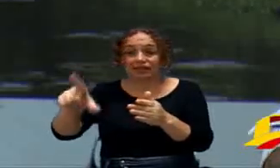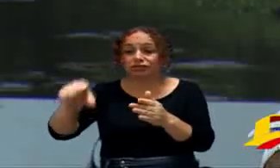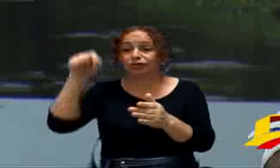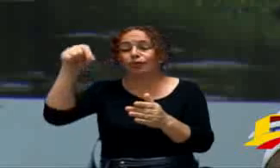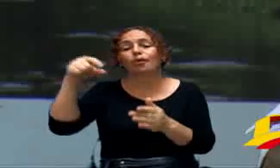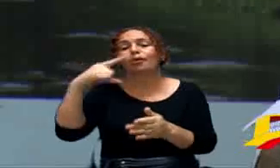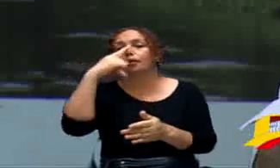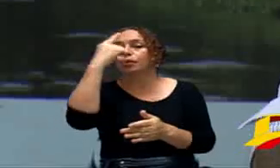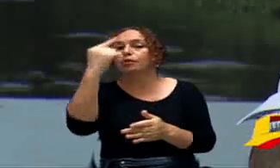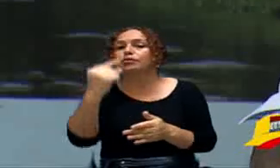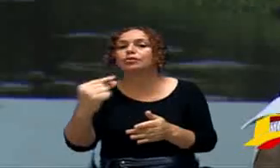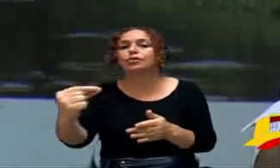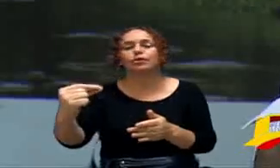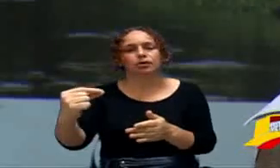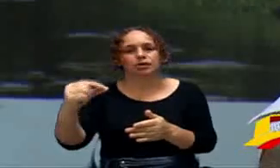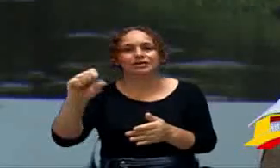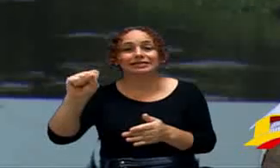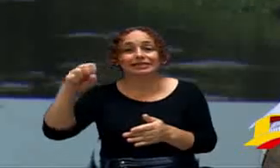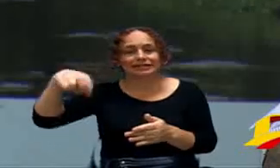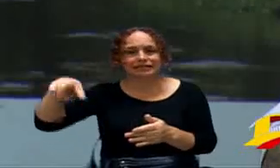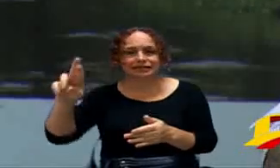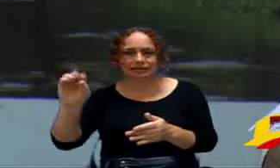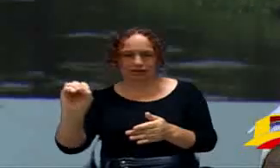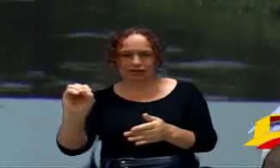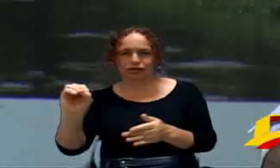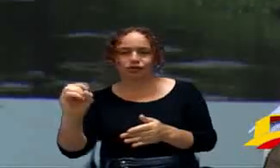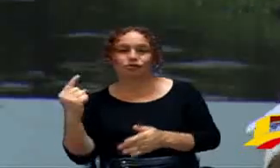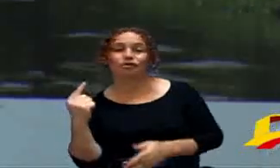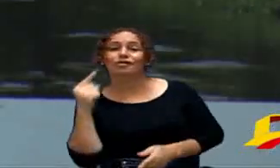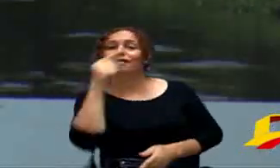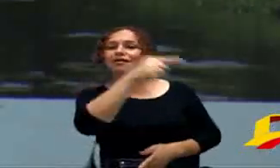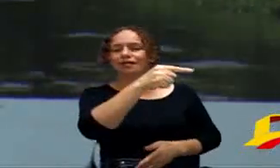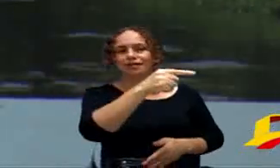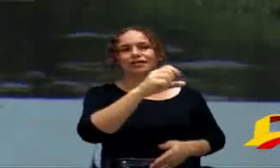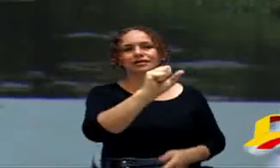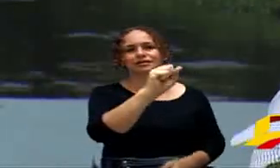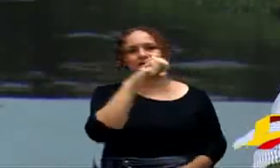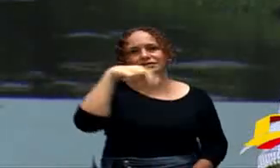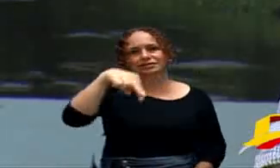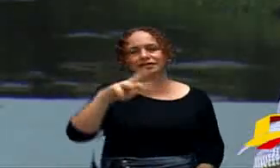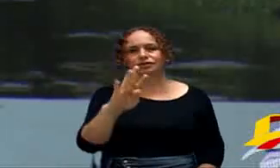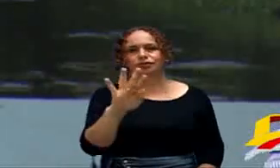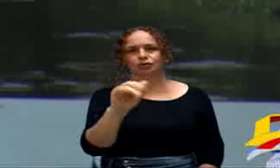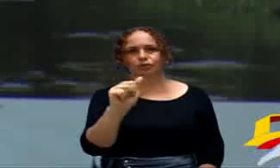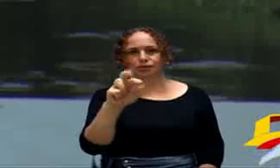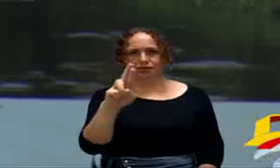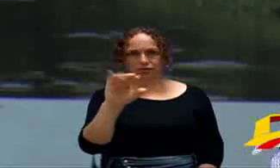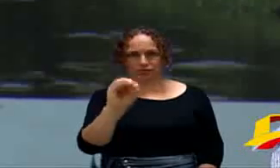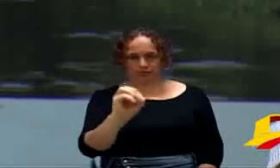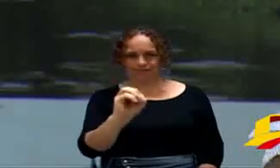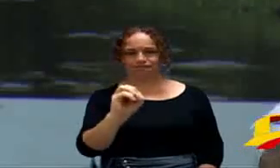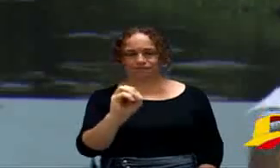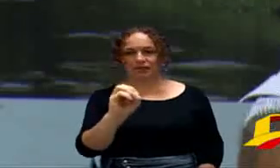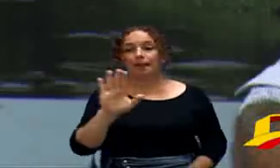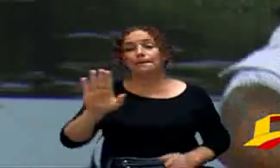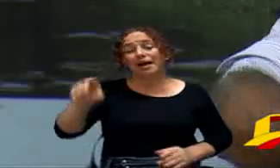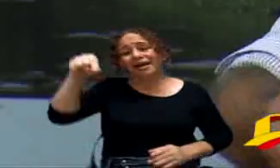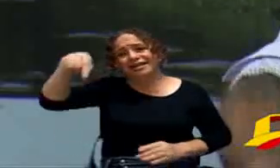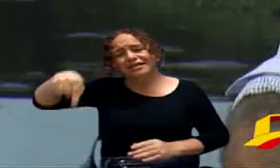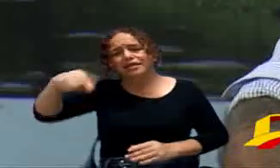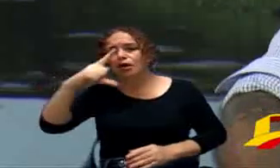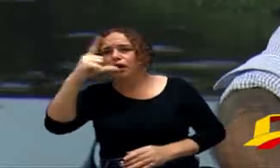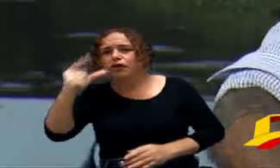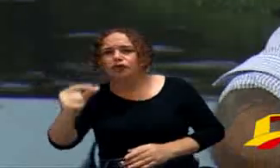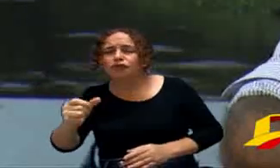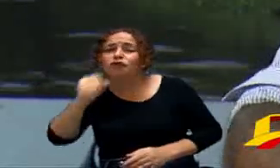lembrando que o Sandro não ficou velhinho nessa gestão, o Sandro ele já vem velhinho para essa gestão, tá? E essa gestão agora,